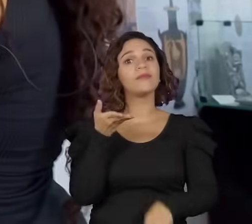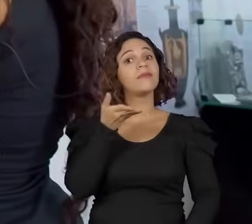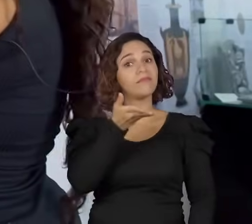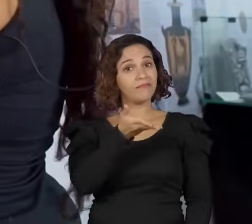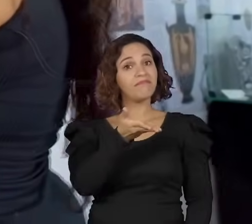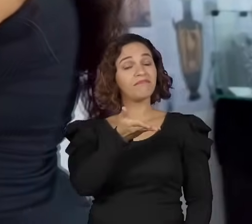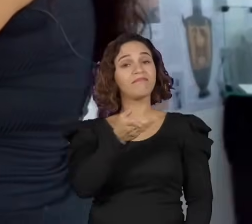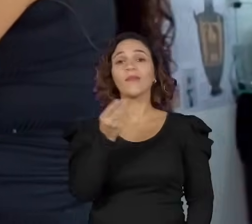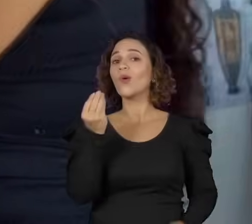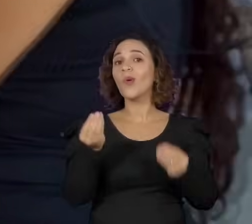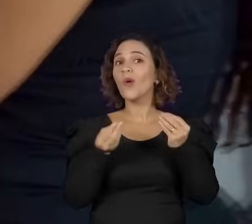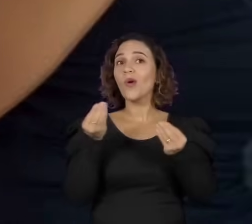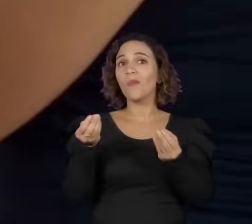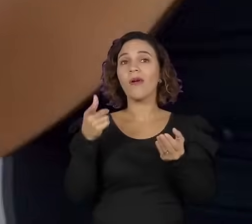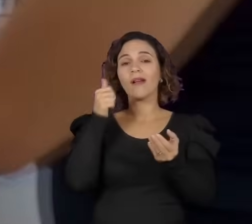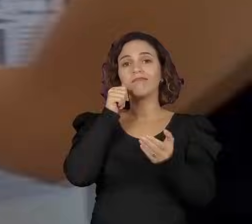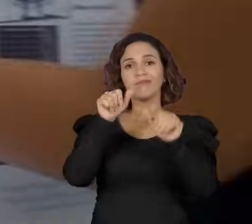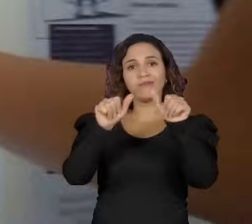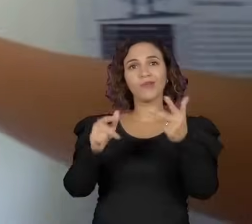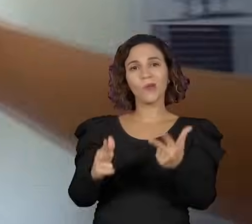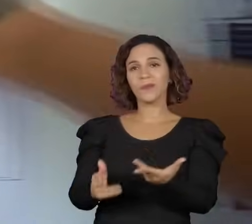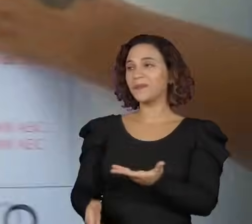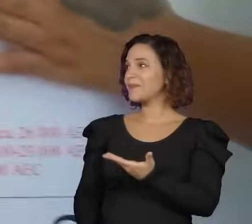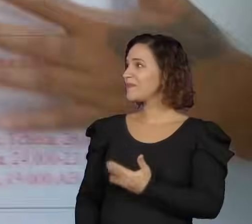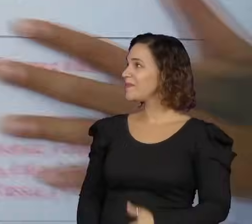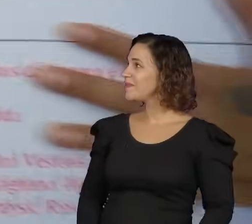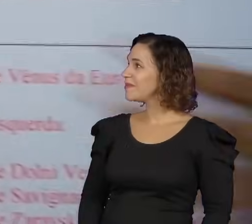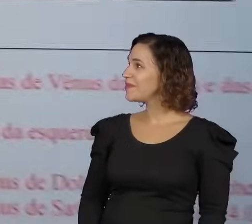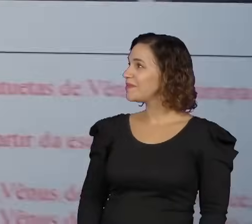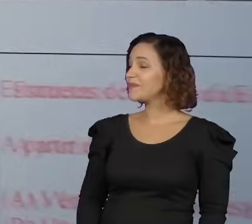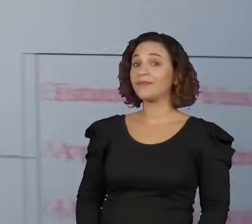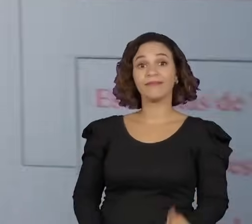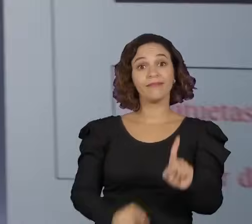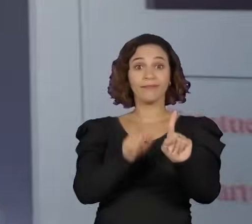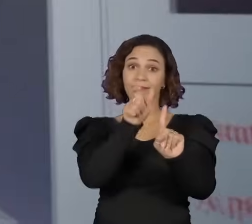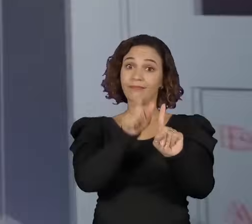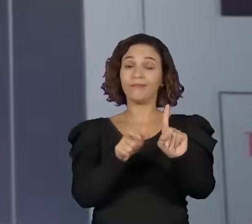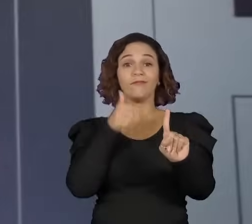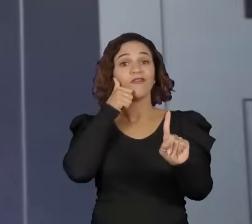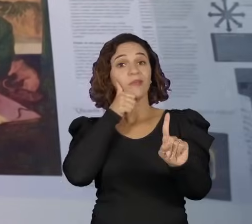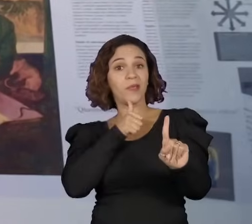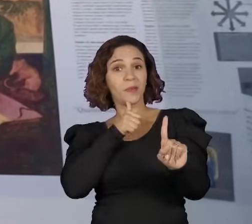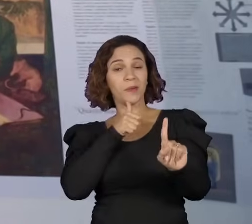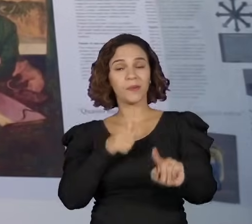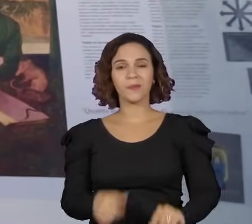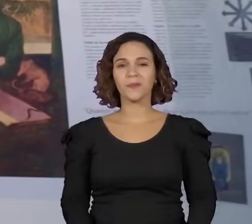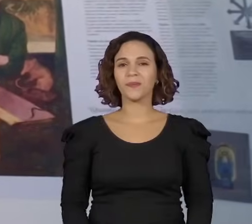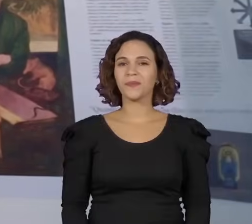da figura da deusa, né, o feminino.